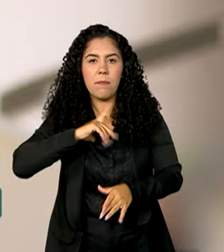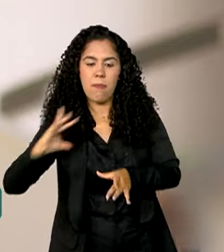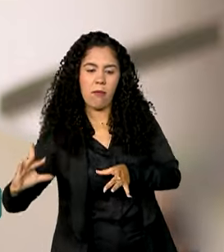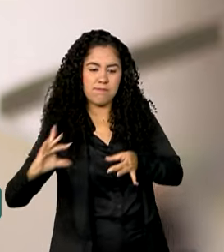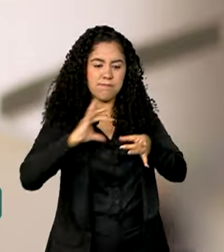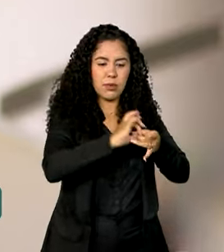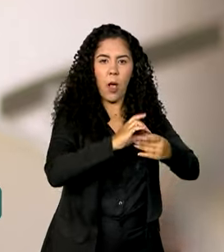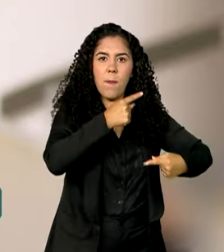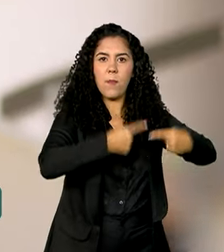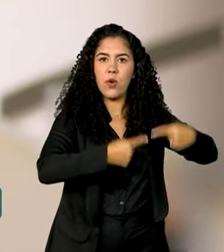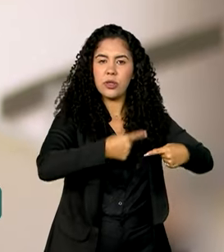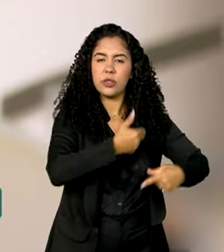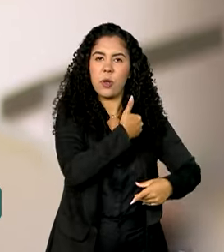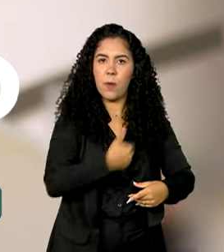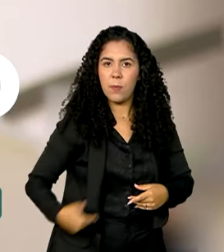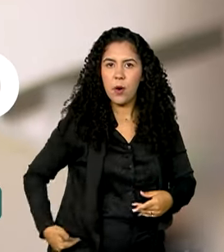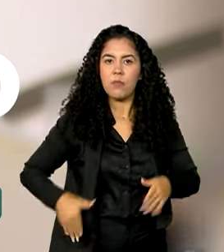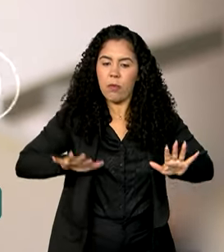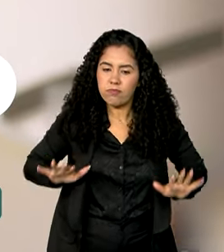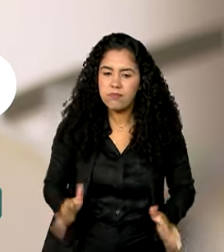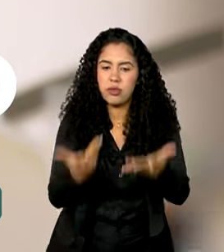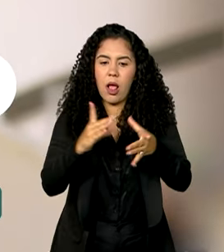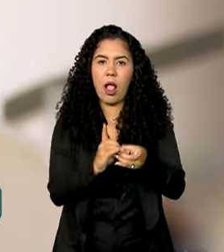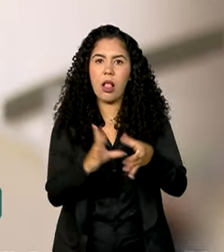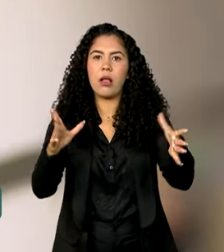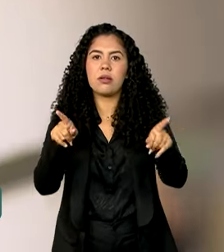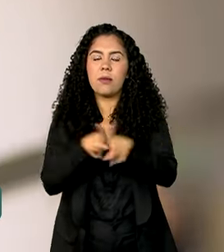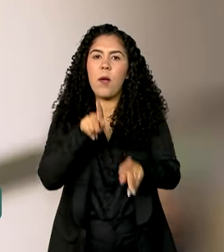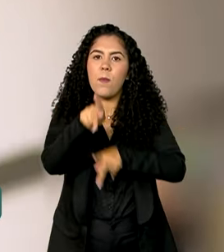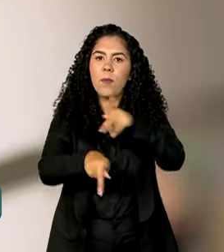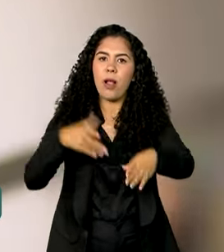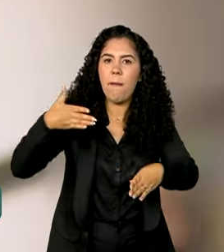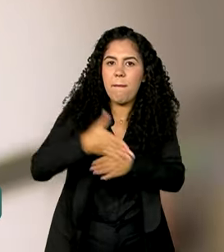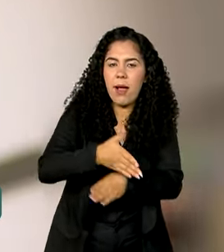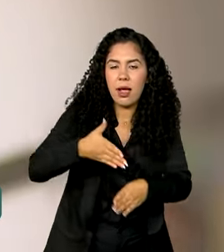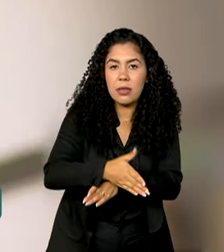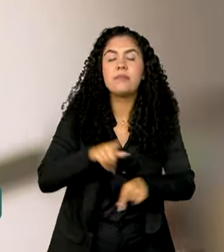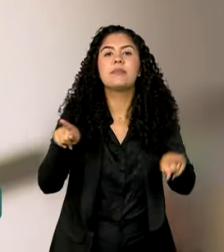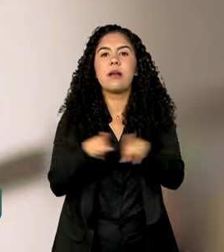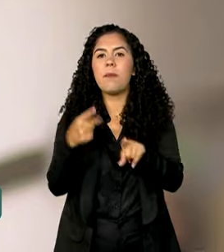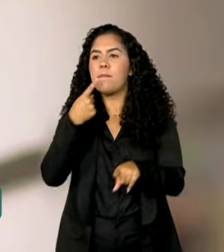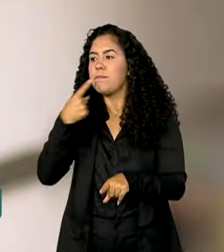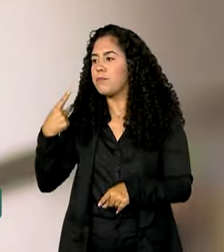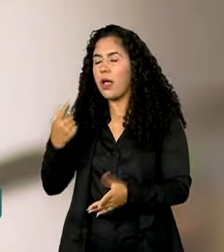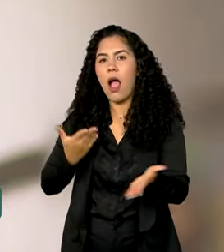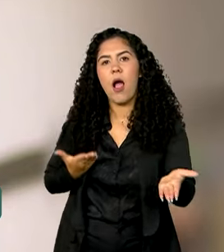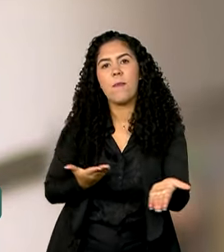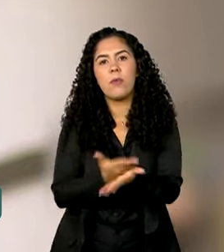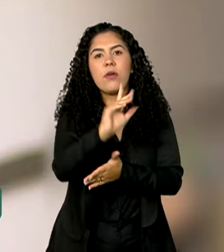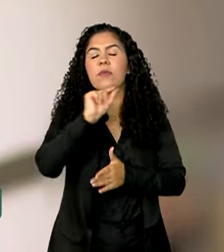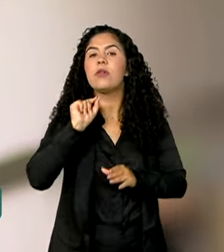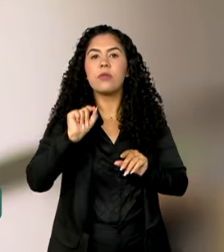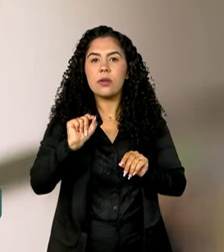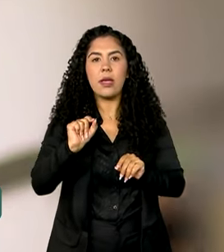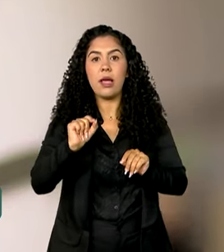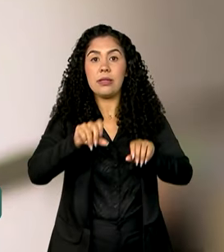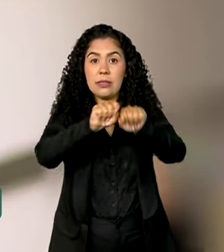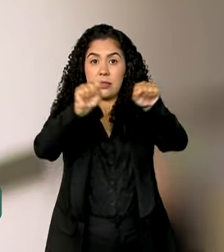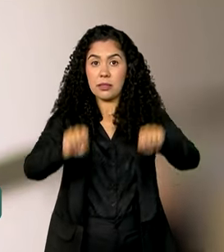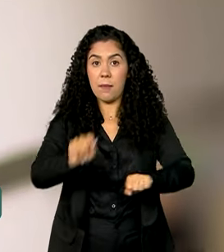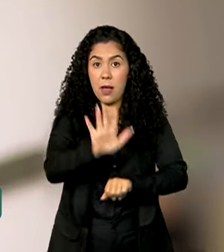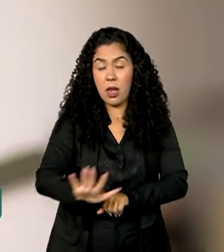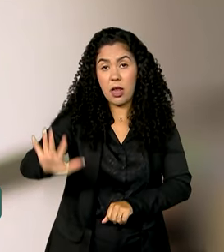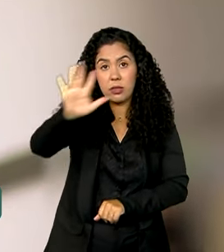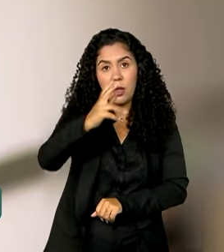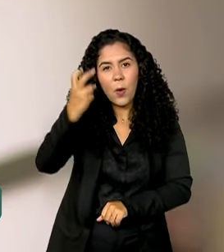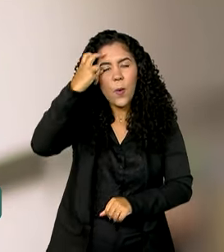setor, fortalecendo a democracia e a participação popular. Também aprovamos a regulamentação do Sistema Nacional de Cultura, o nosso